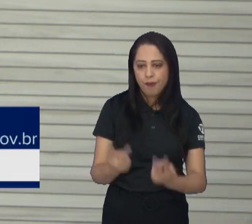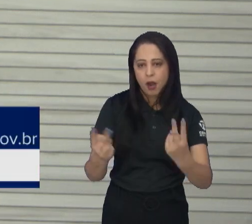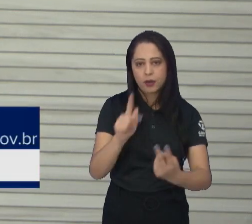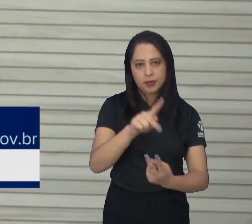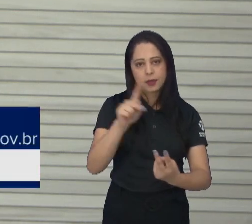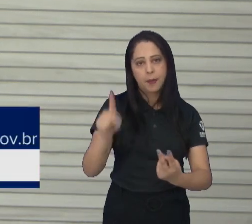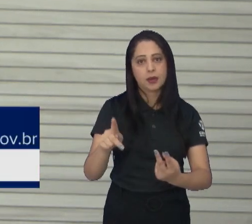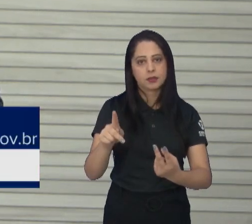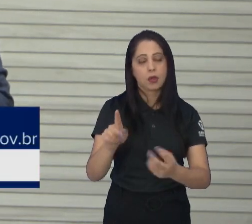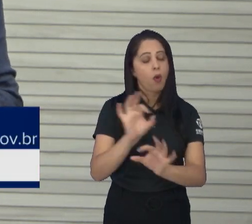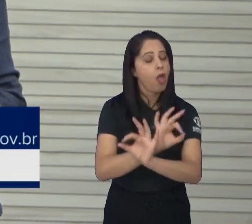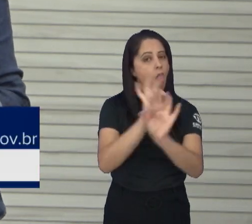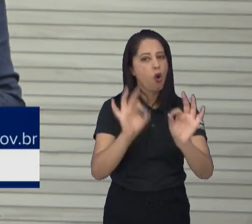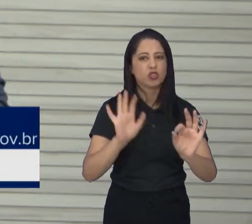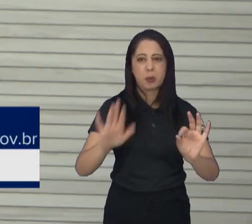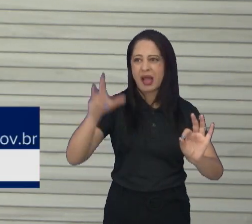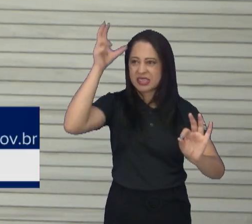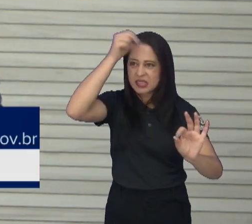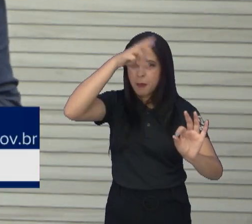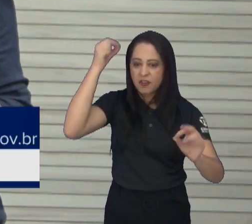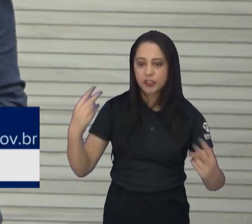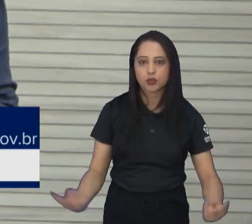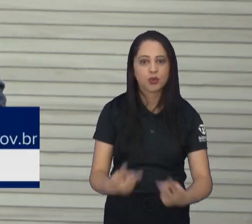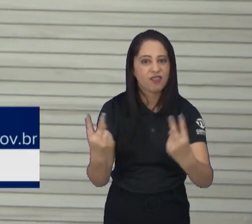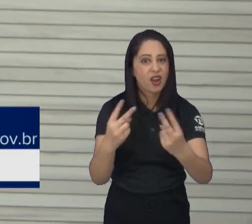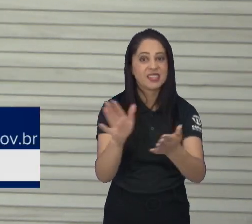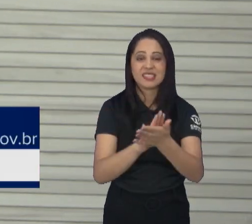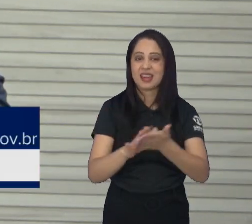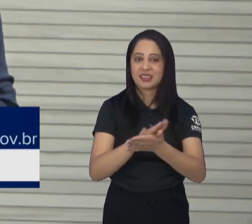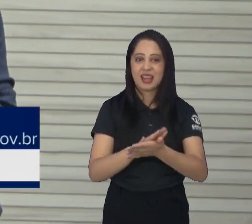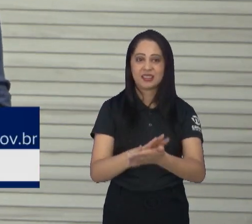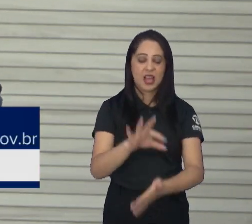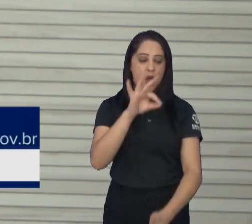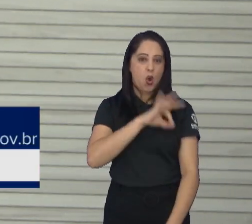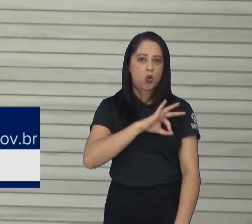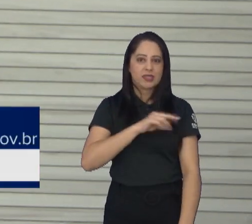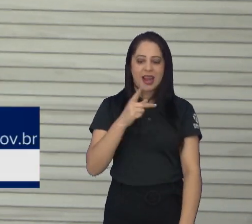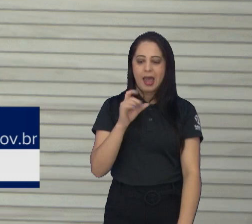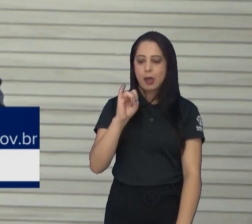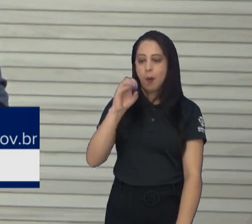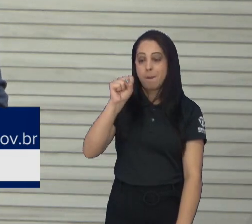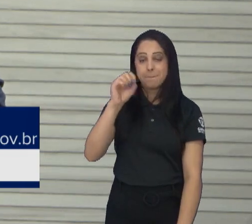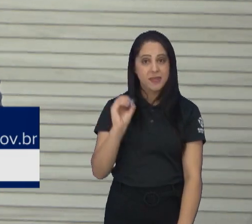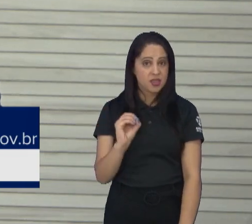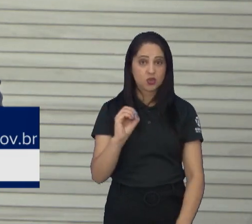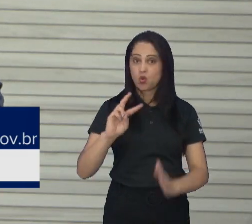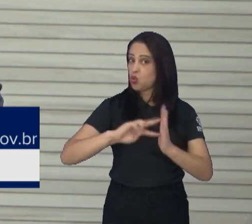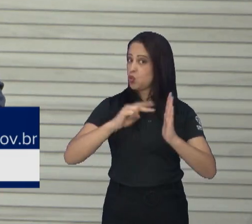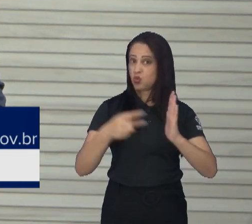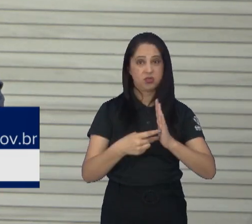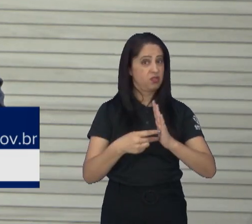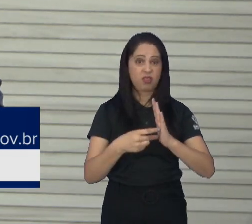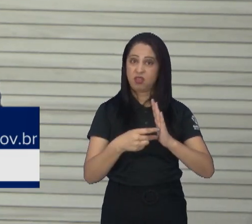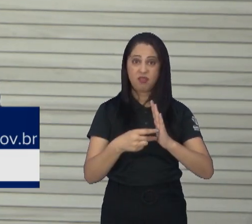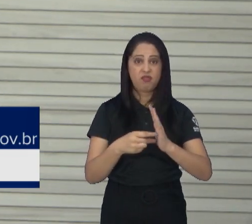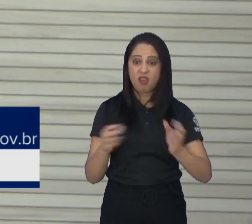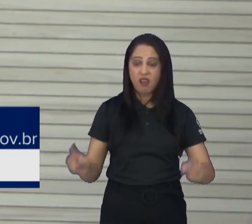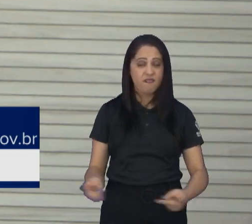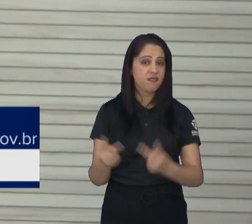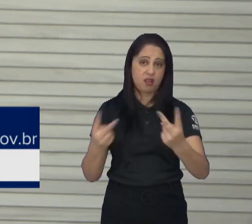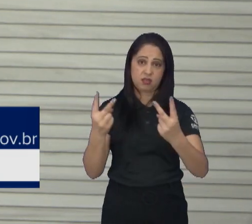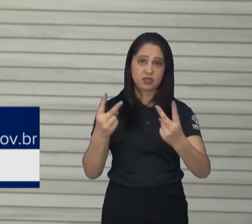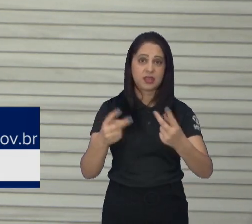não valorizar os professores, porque o piso não é a valorização, um plano de carreira decente para quem trabalha na rede a